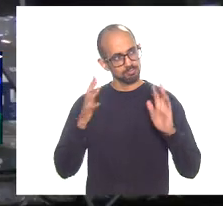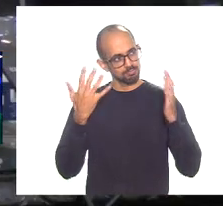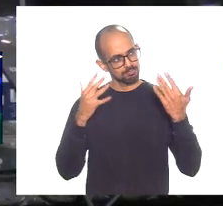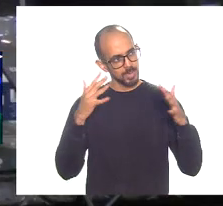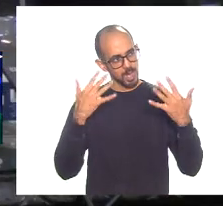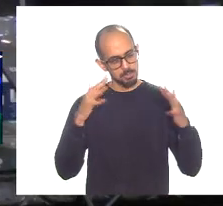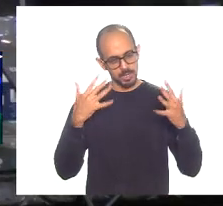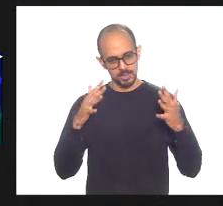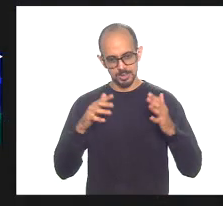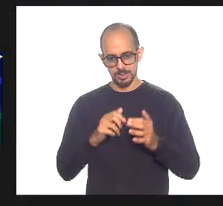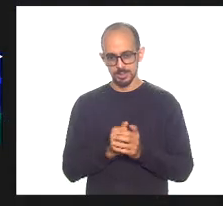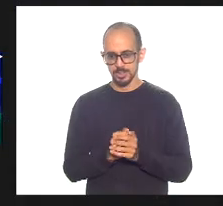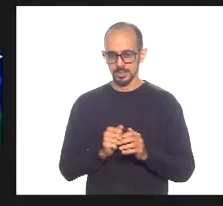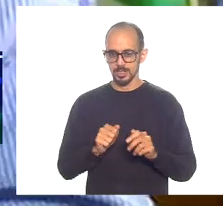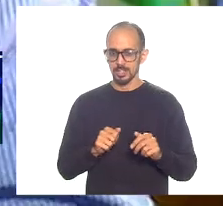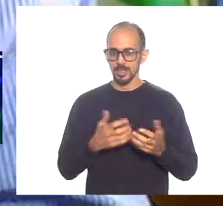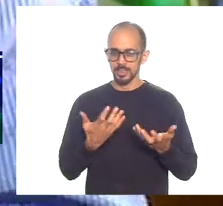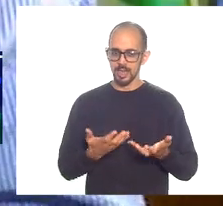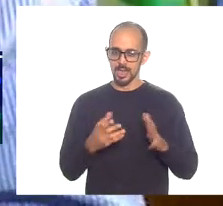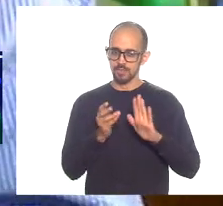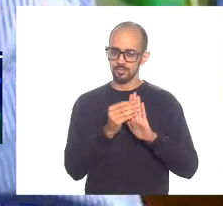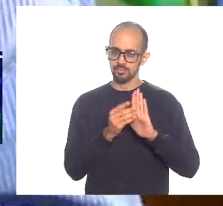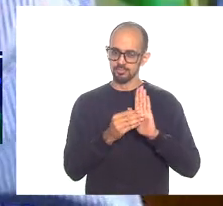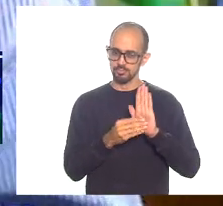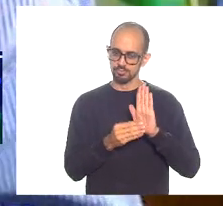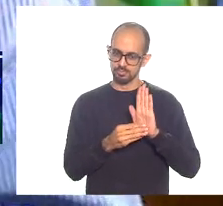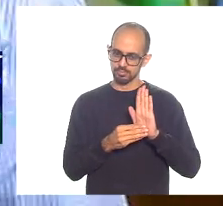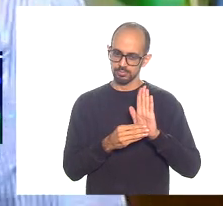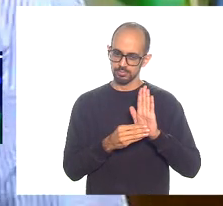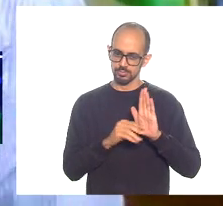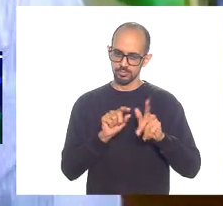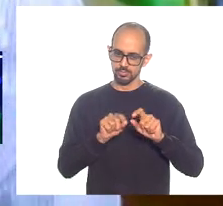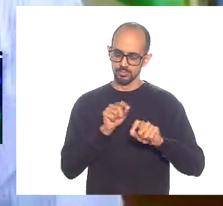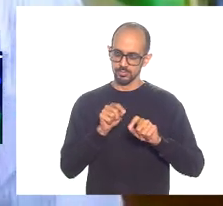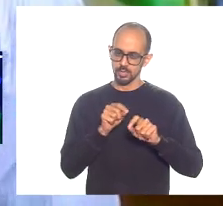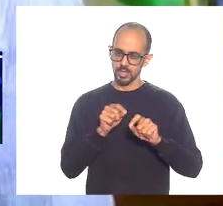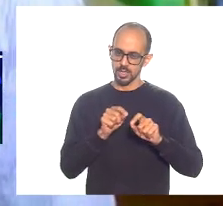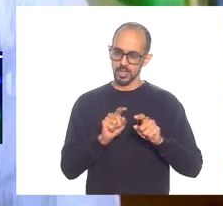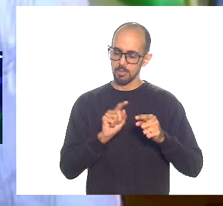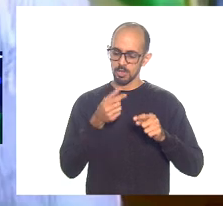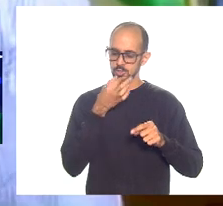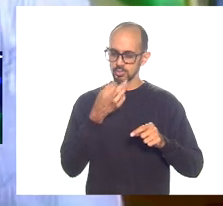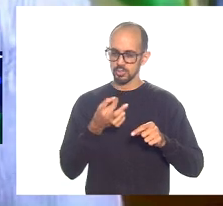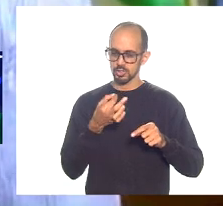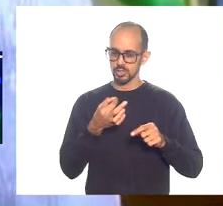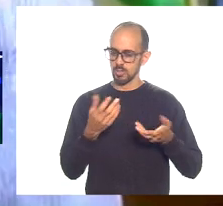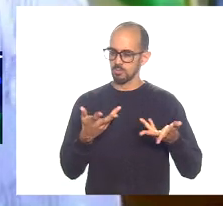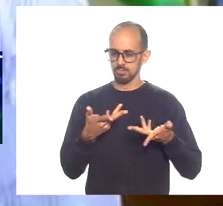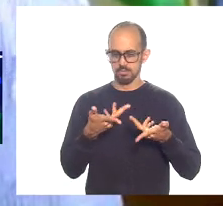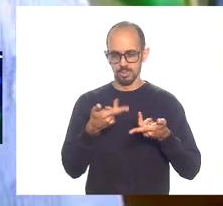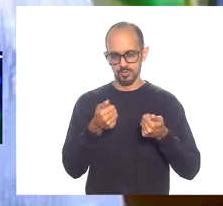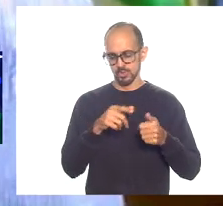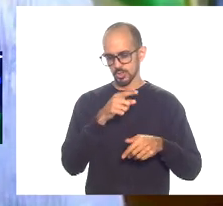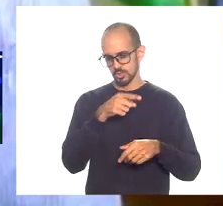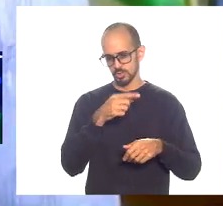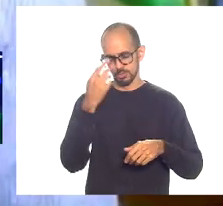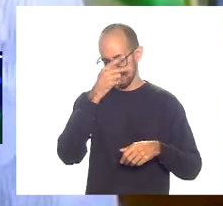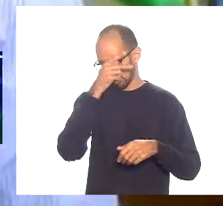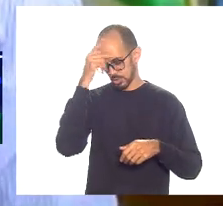quero deixar registrado viu que a tela indicação desse causídico